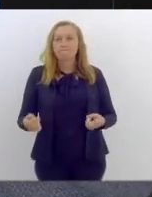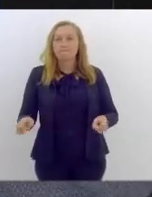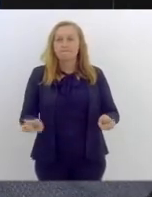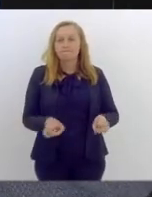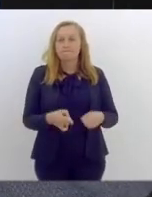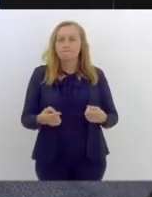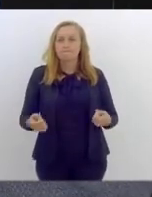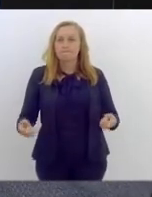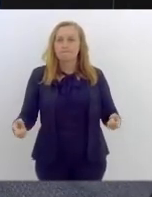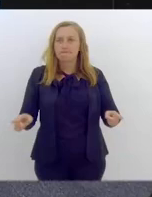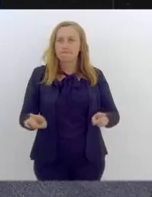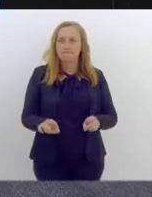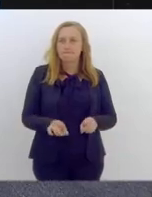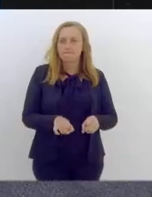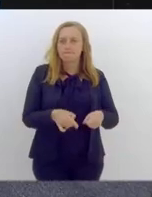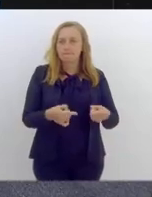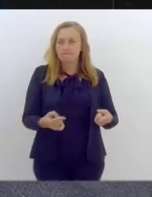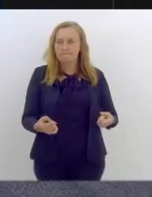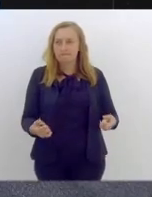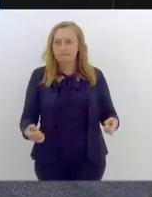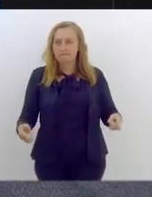Exu Aju, ó mamã,